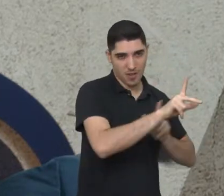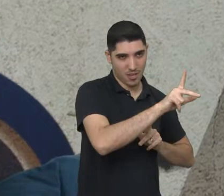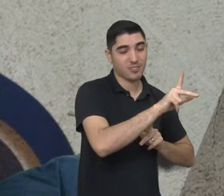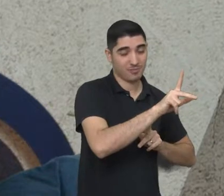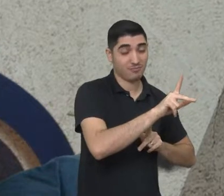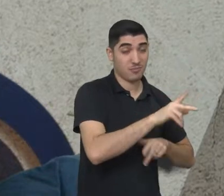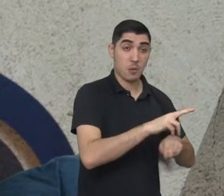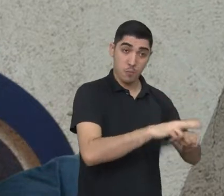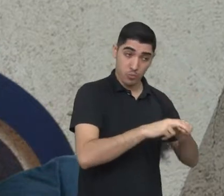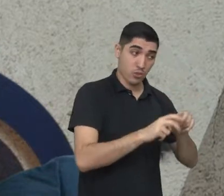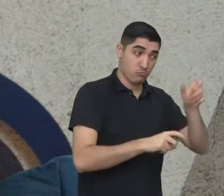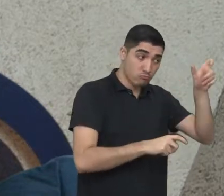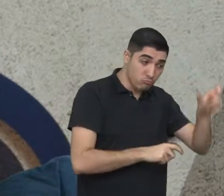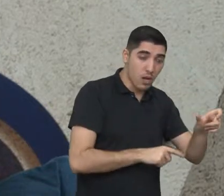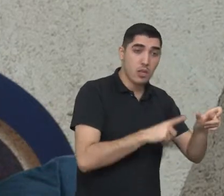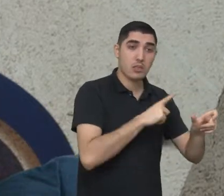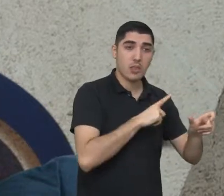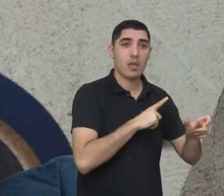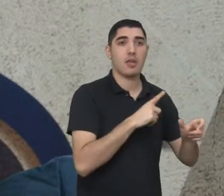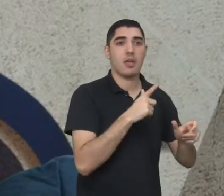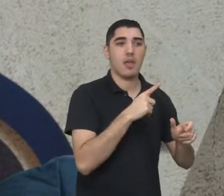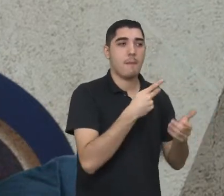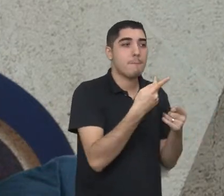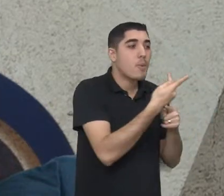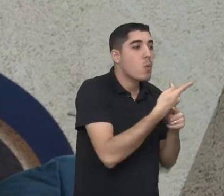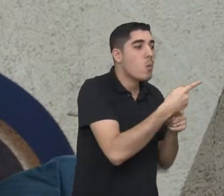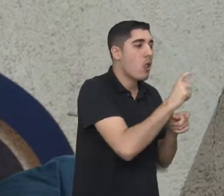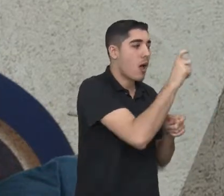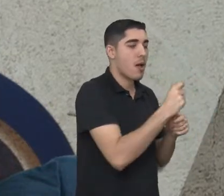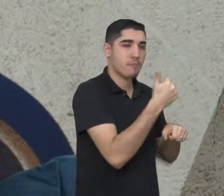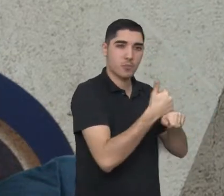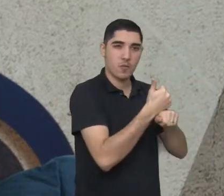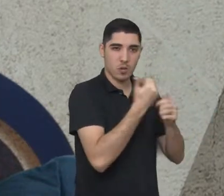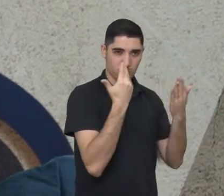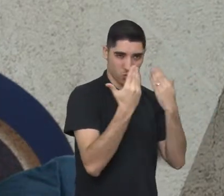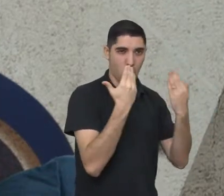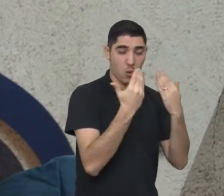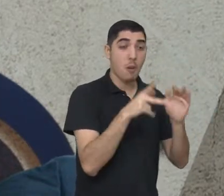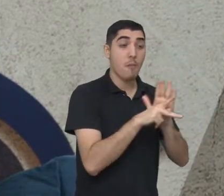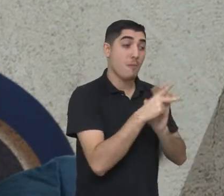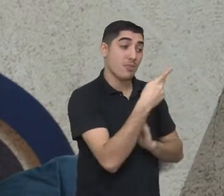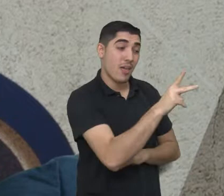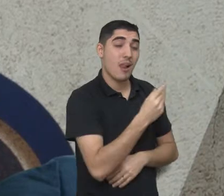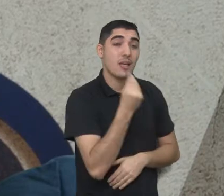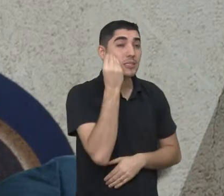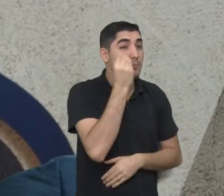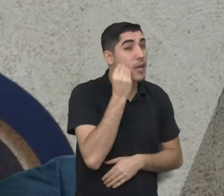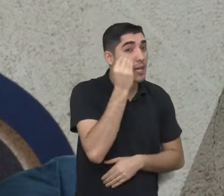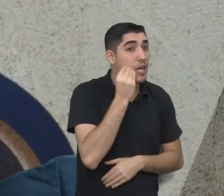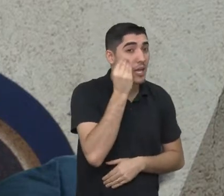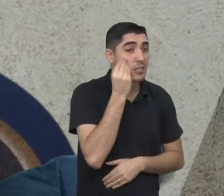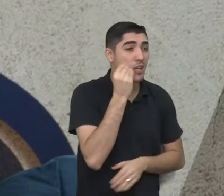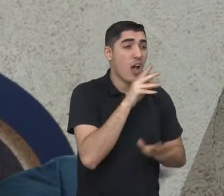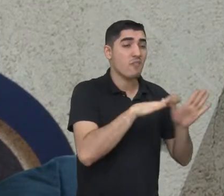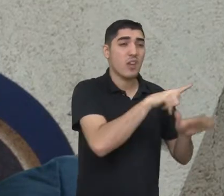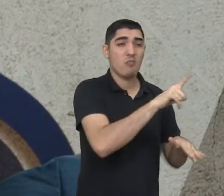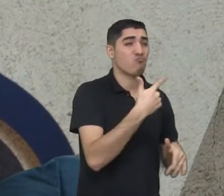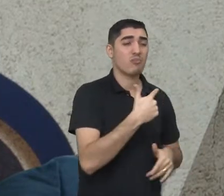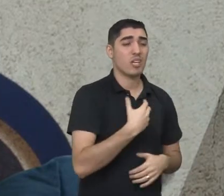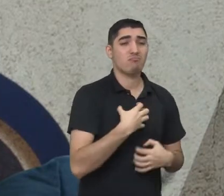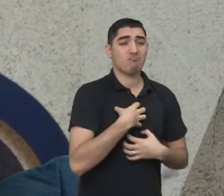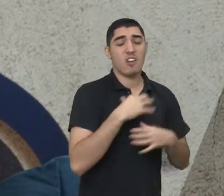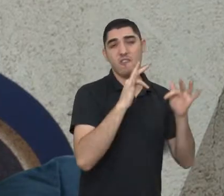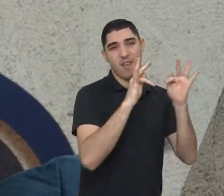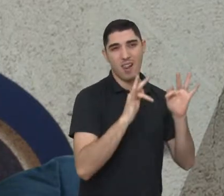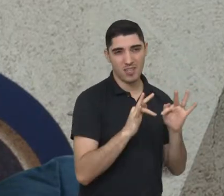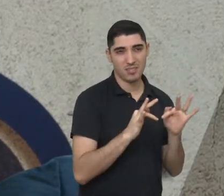si. Porque é isso que faz a pessoa buscar um serviço de psicologia. A experiência que ela está tendo dela mesma não está